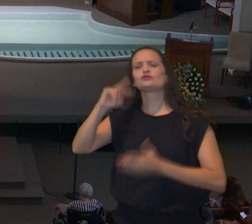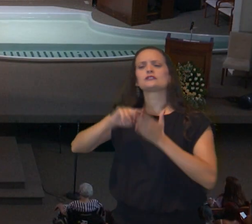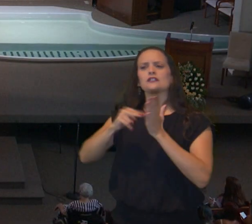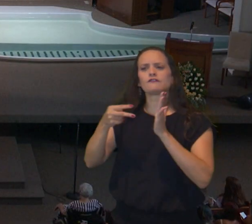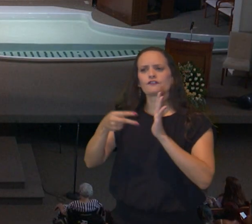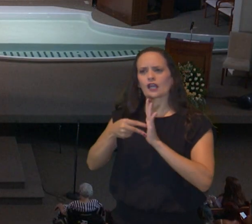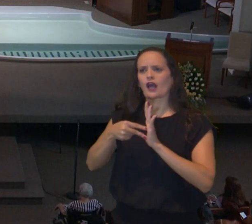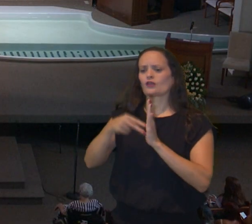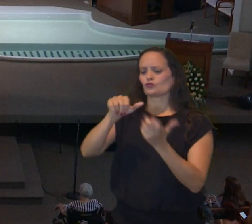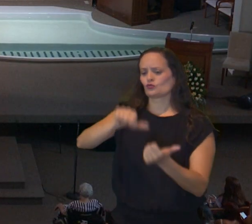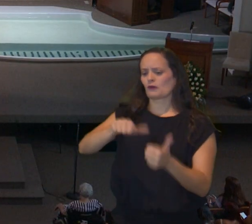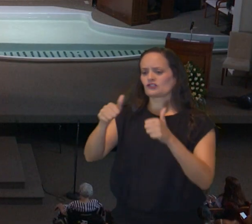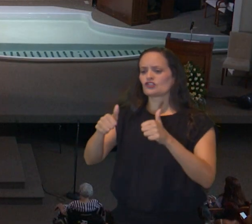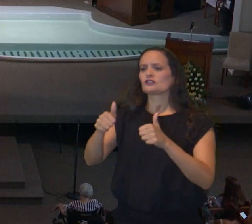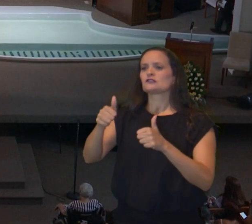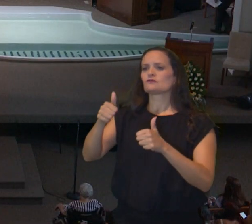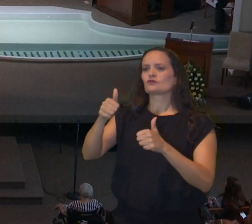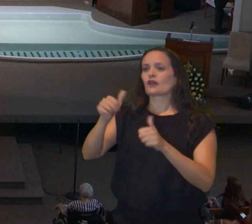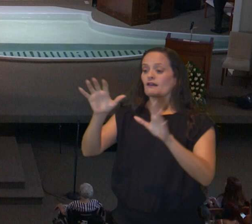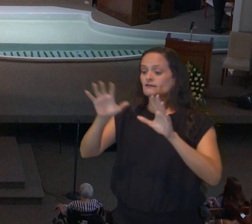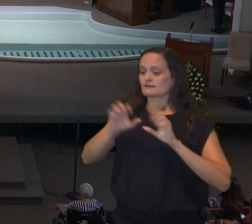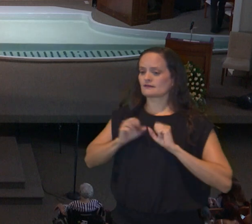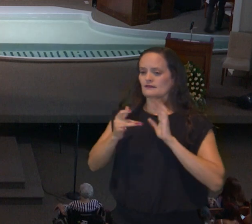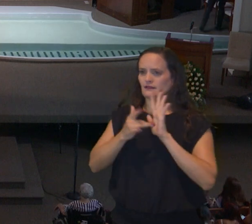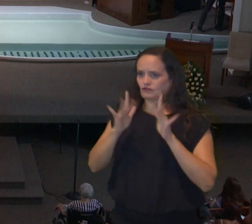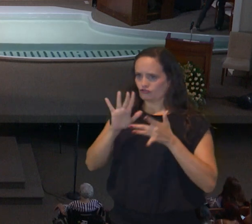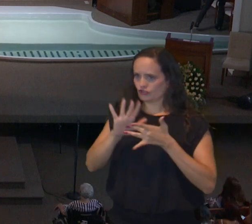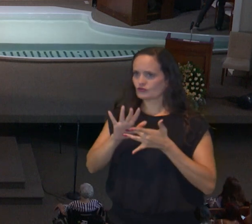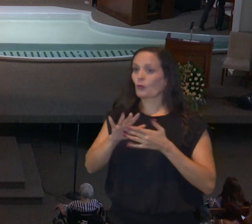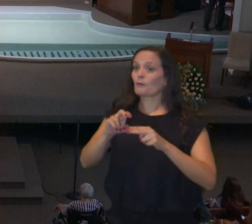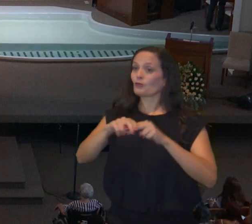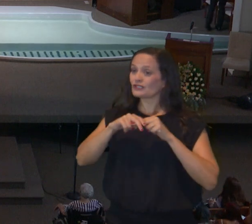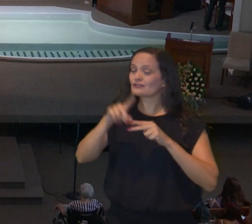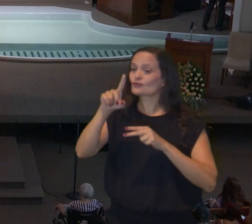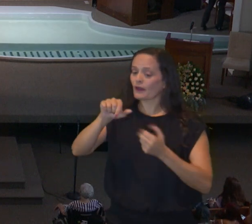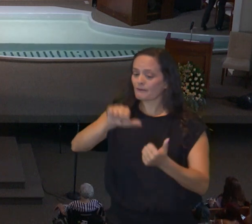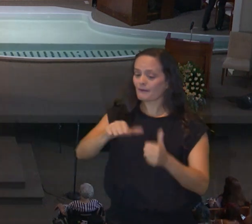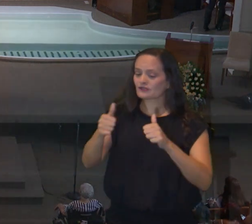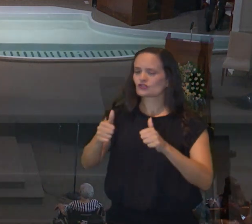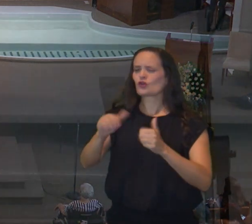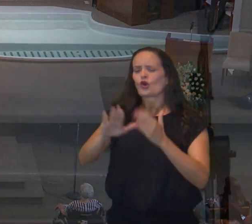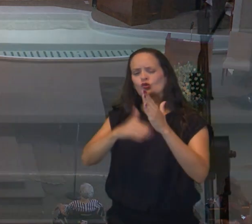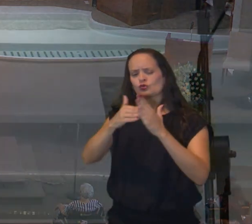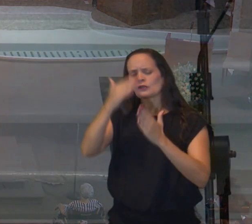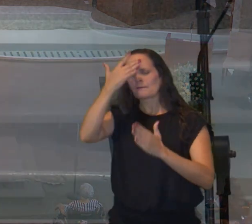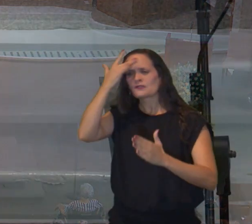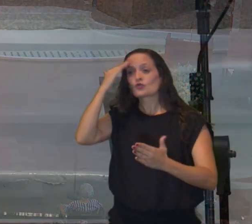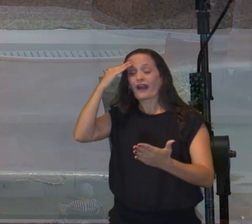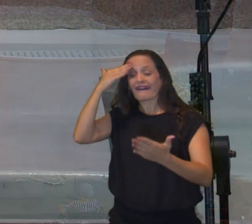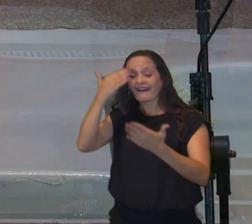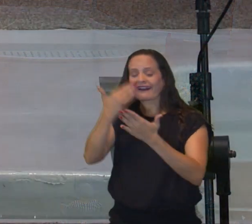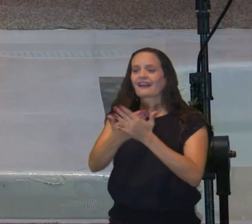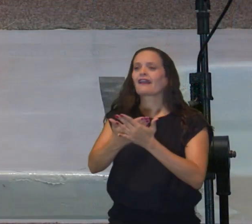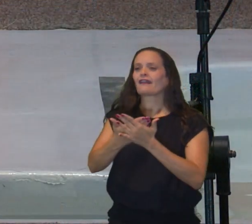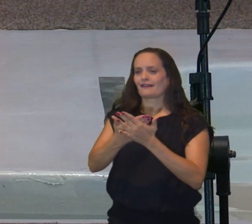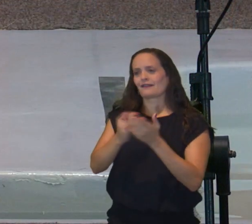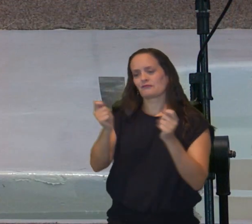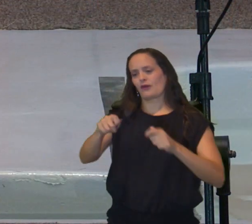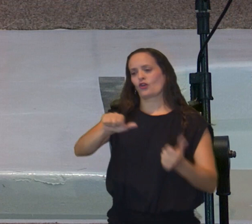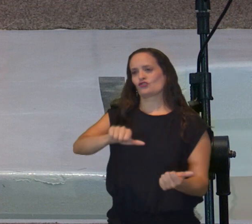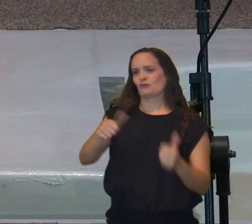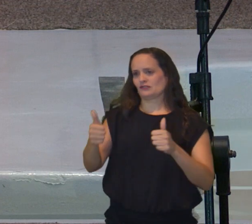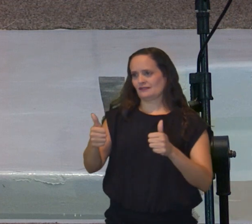bíblico é aquele que a pessoa crê. Todo aquele que crer e for batizado. E é por isso que nós